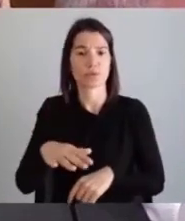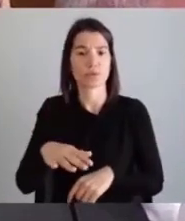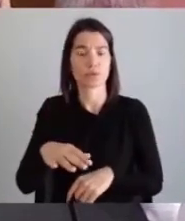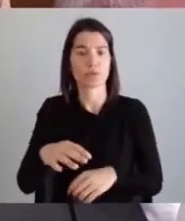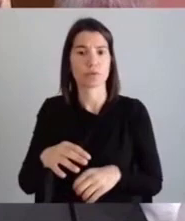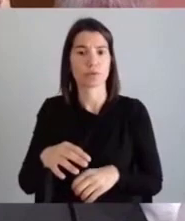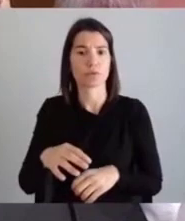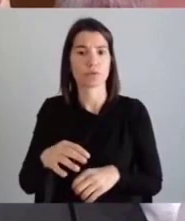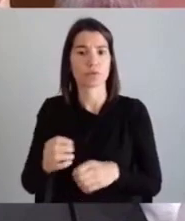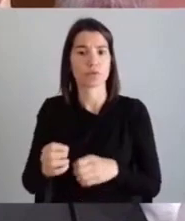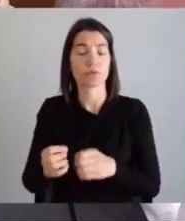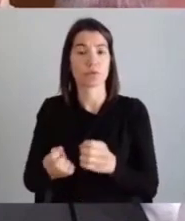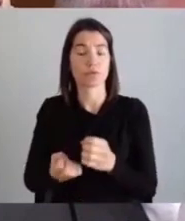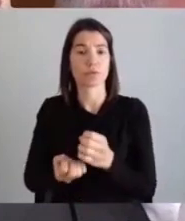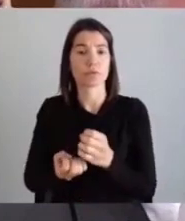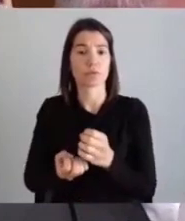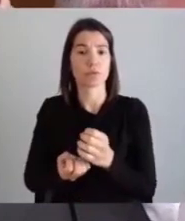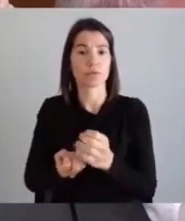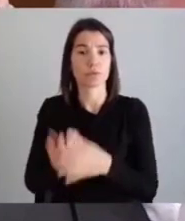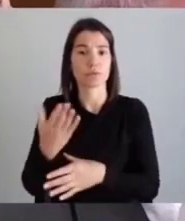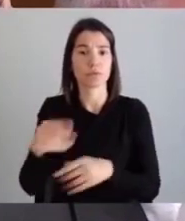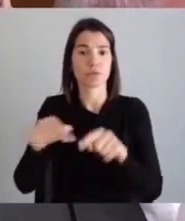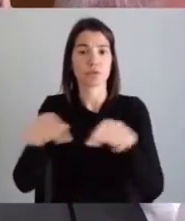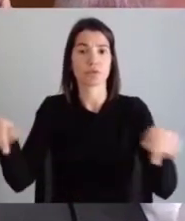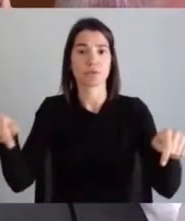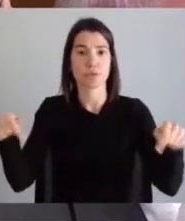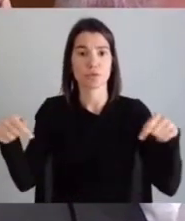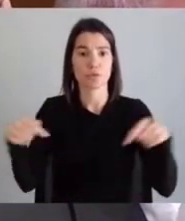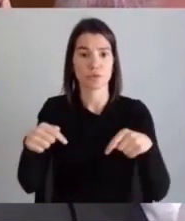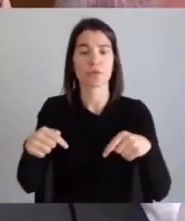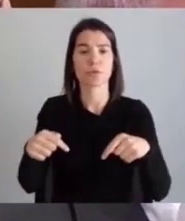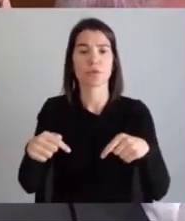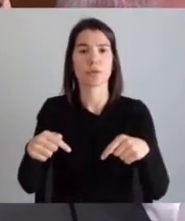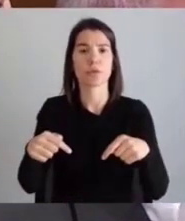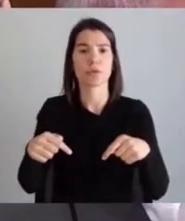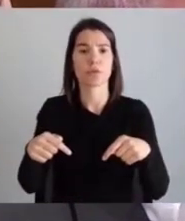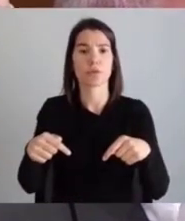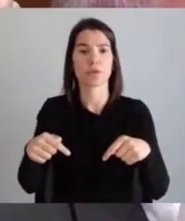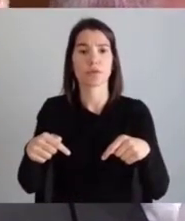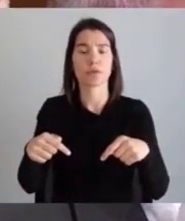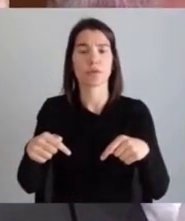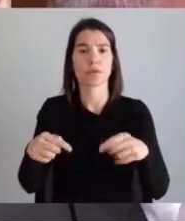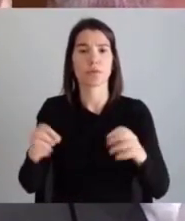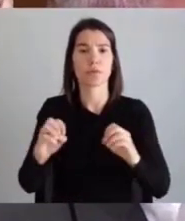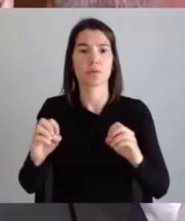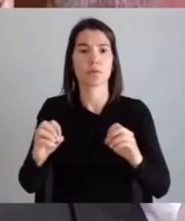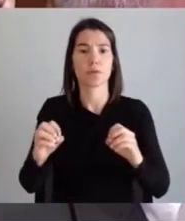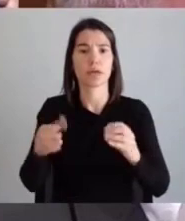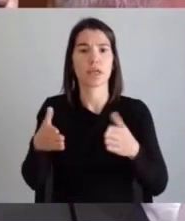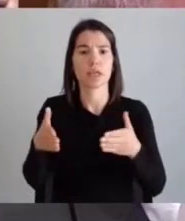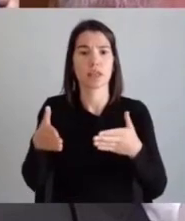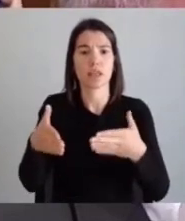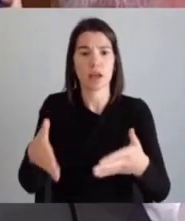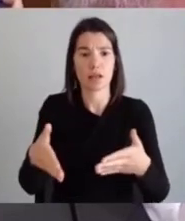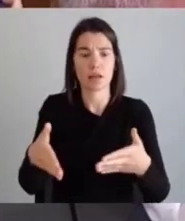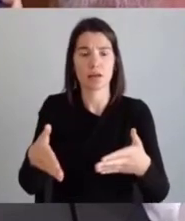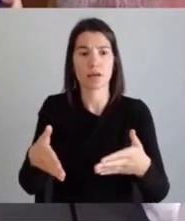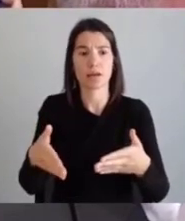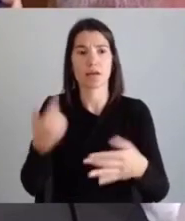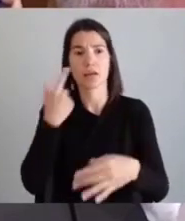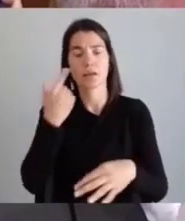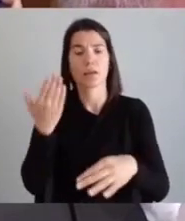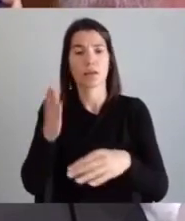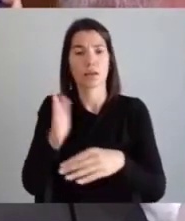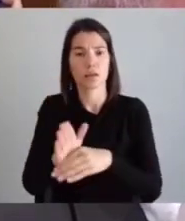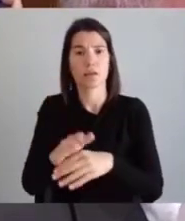de coexistência e sem qualquer marcação da zona de entrada, sendo disso exemplos casos em Linda